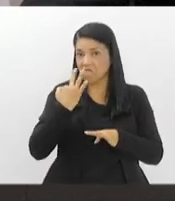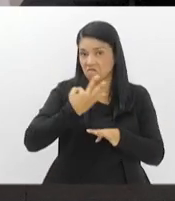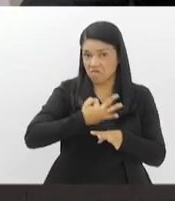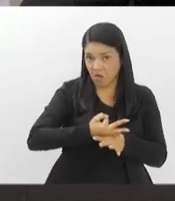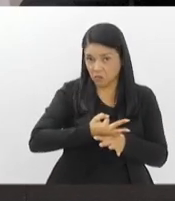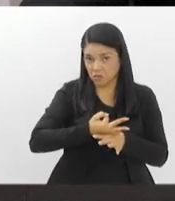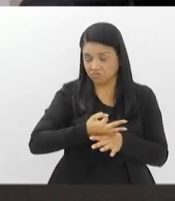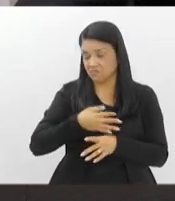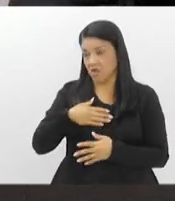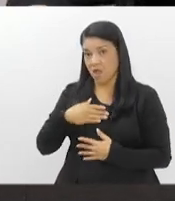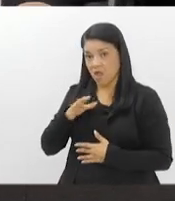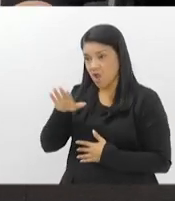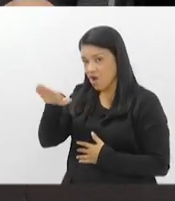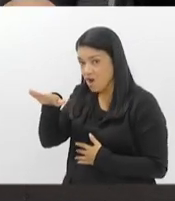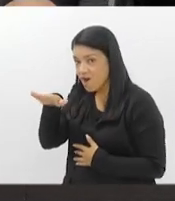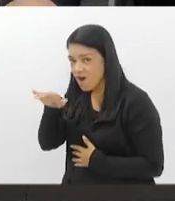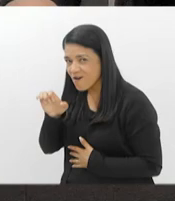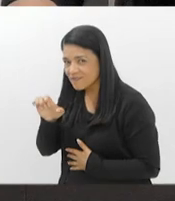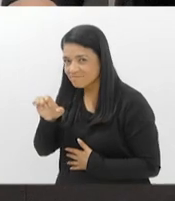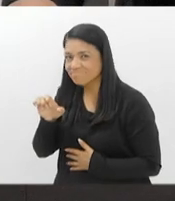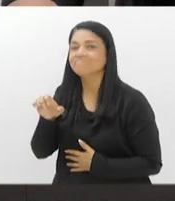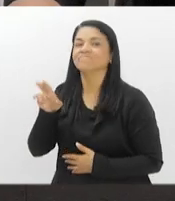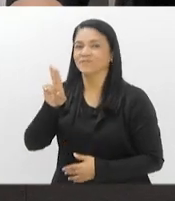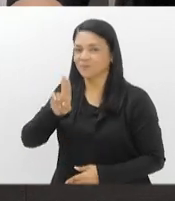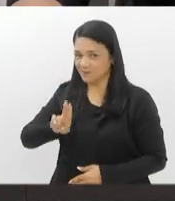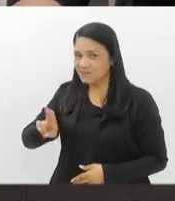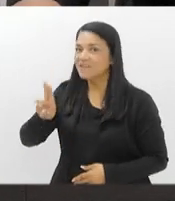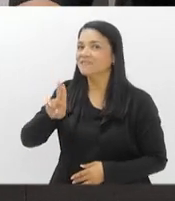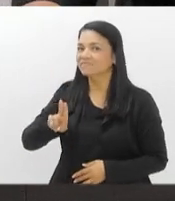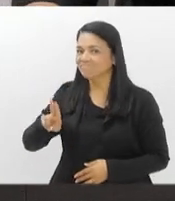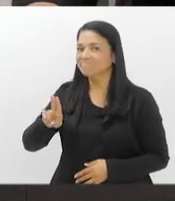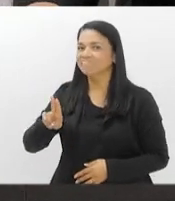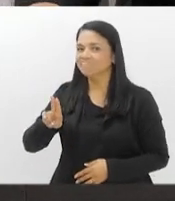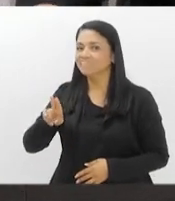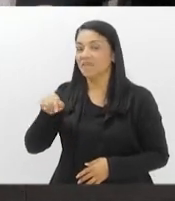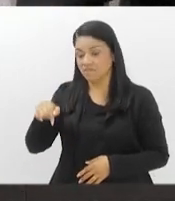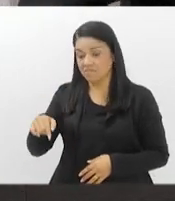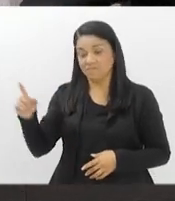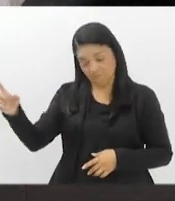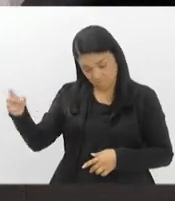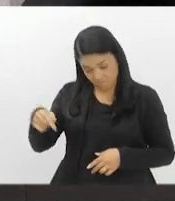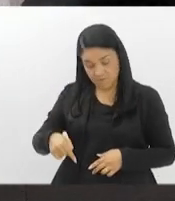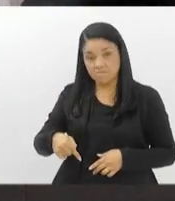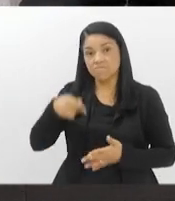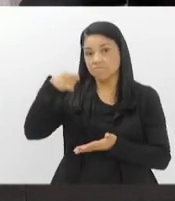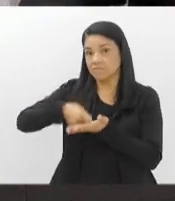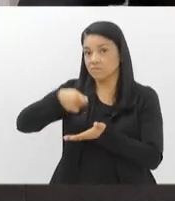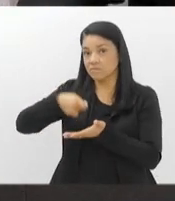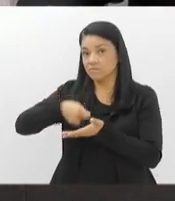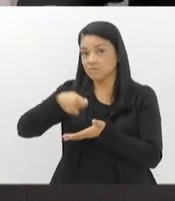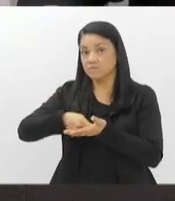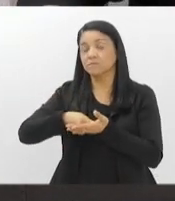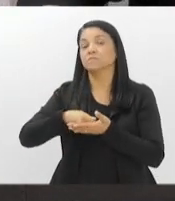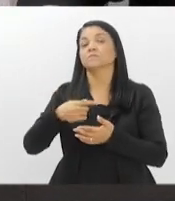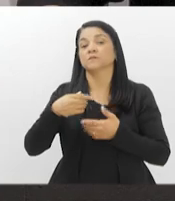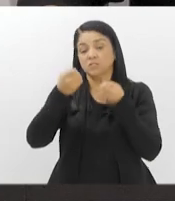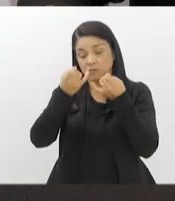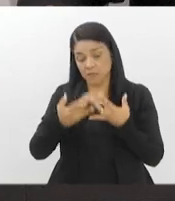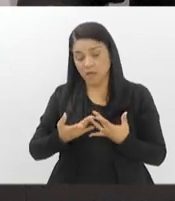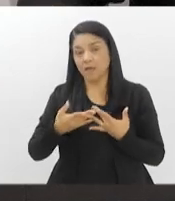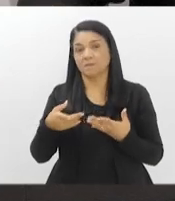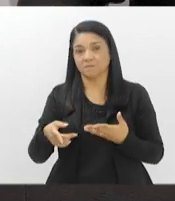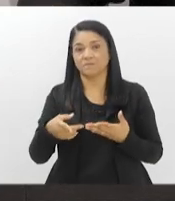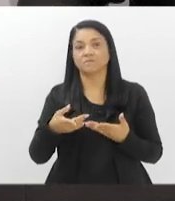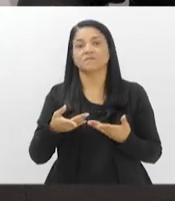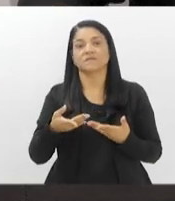convocar vai ser um instrumento que nós vamos usar E aí vai ter que vir falar o que tá acontecendo afinal de contas é para isso que serve esse instrumental então a